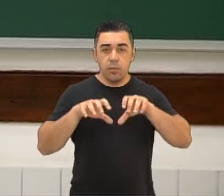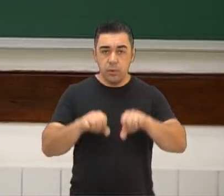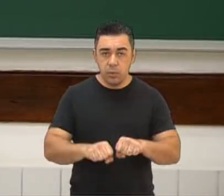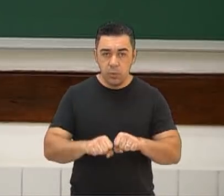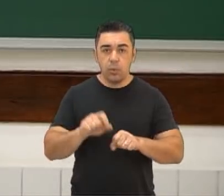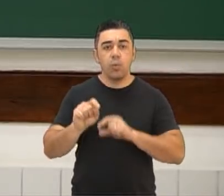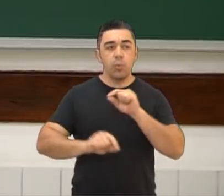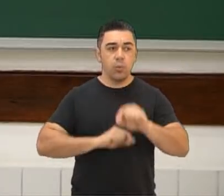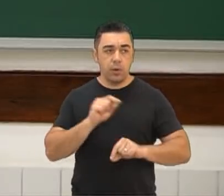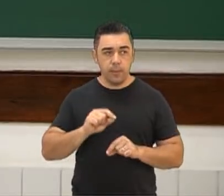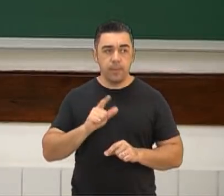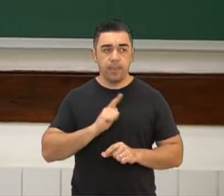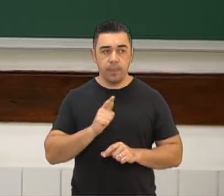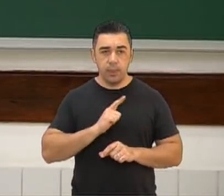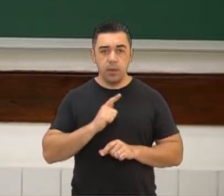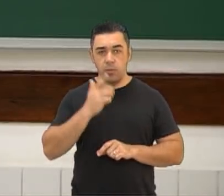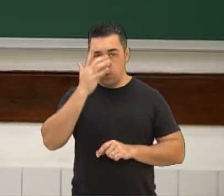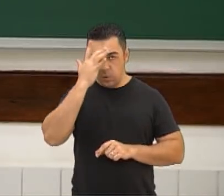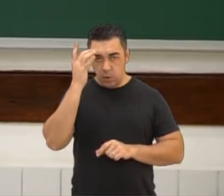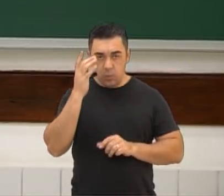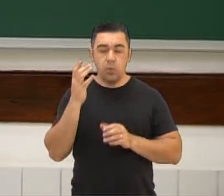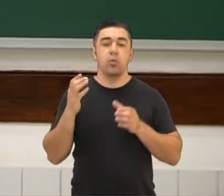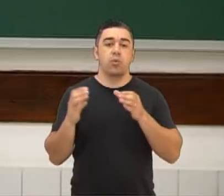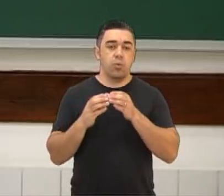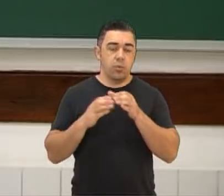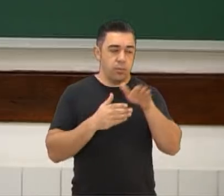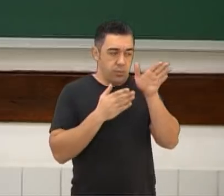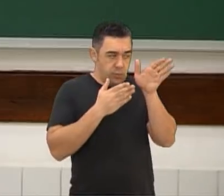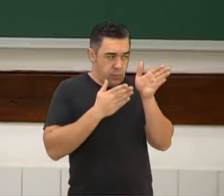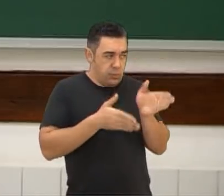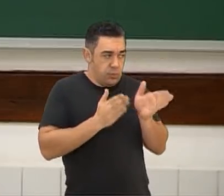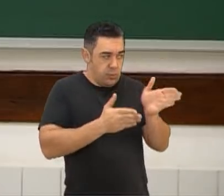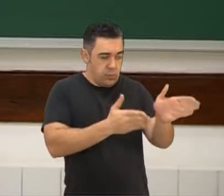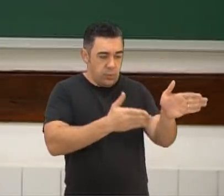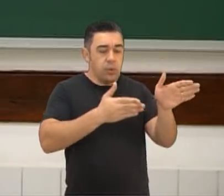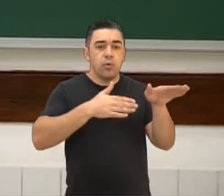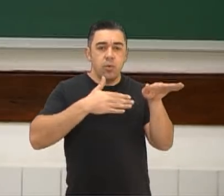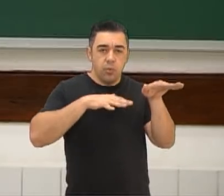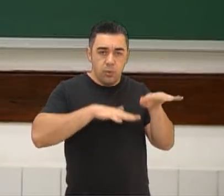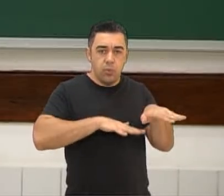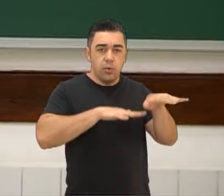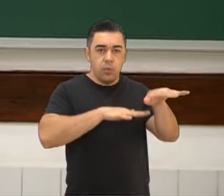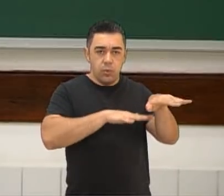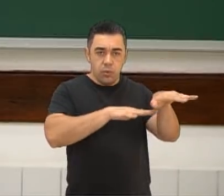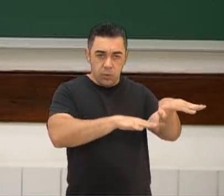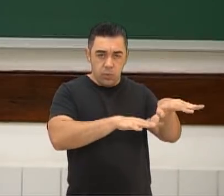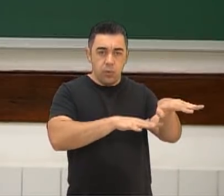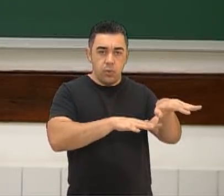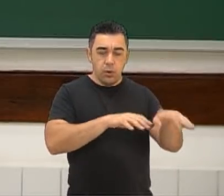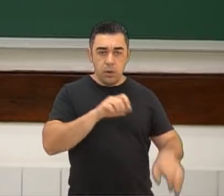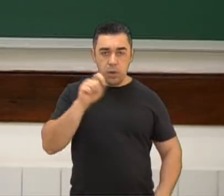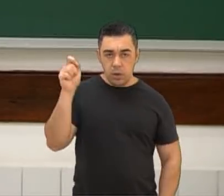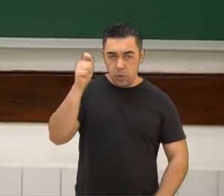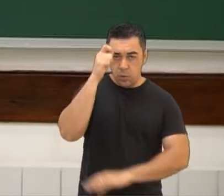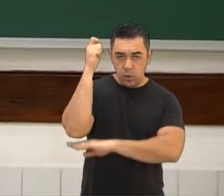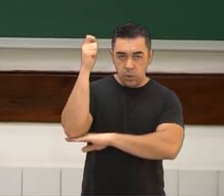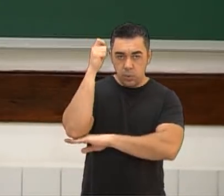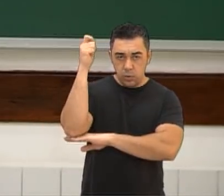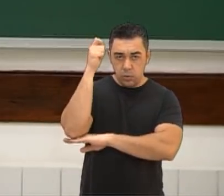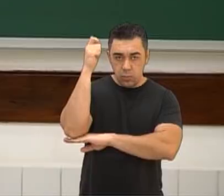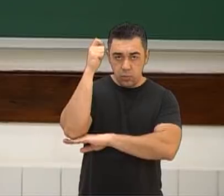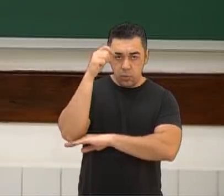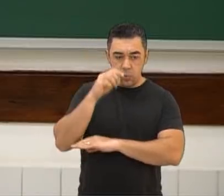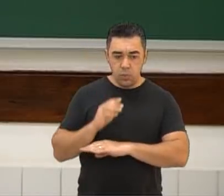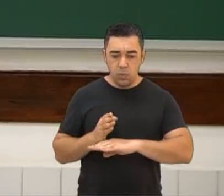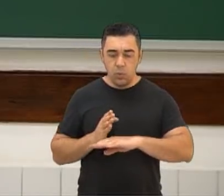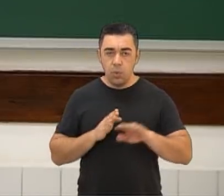temos lá o deslocamento, né, dos tropeiros desde o Rio Grande do Sul até São Paulo. Então,